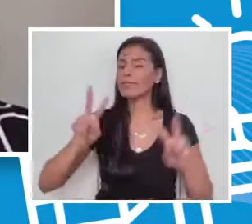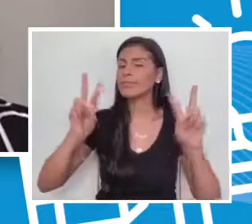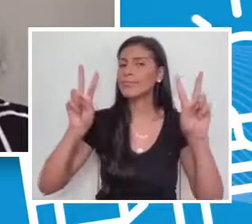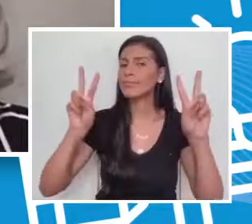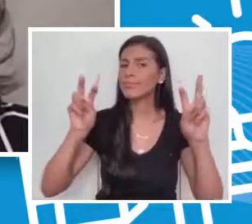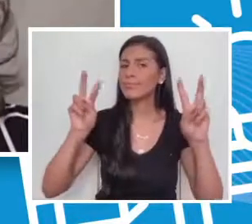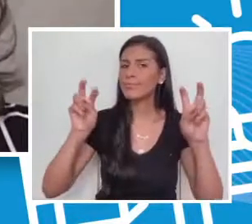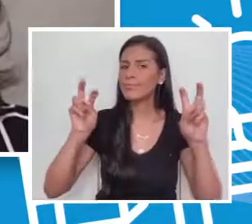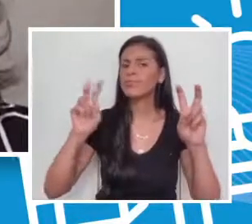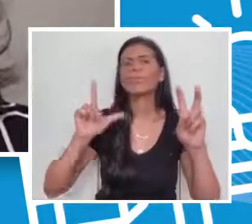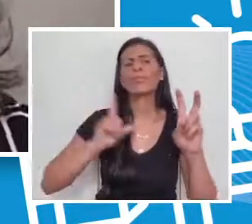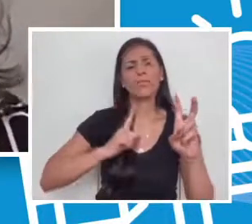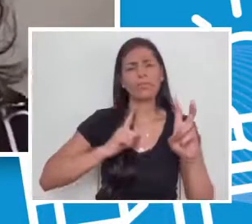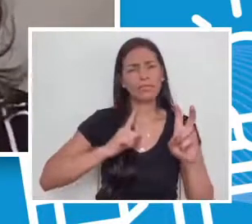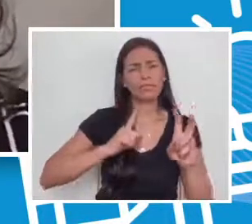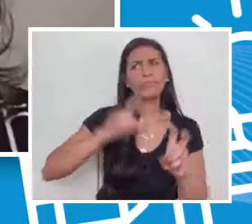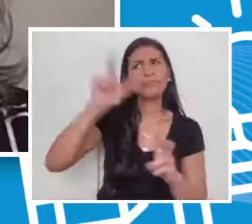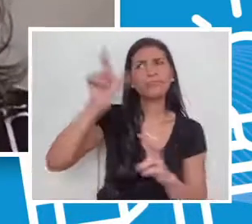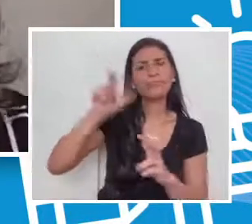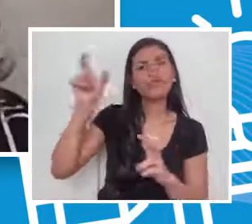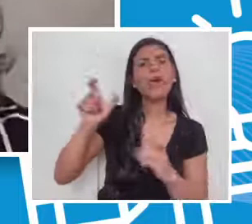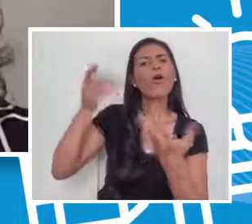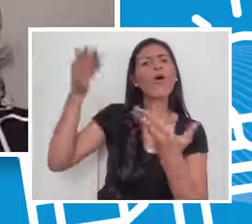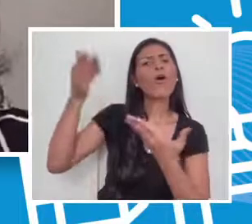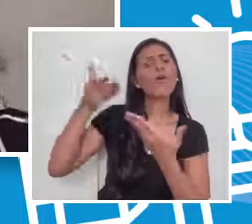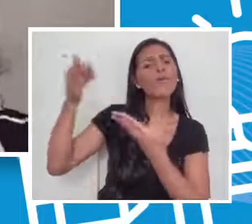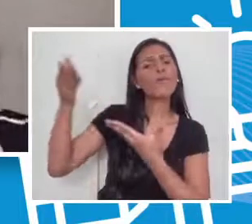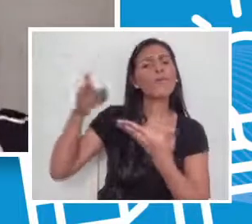vai contar com convidados muito